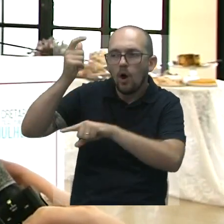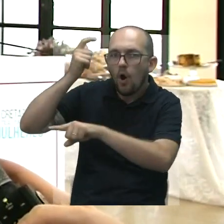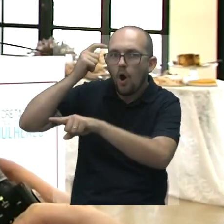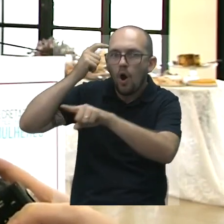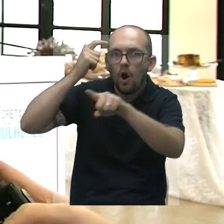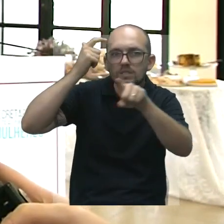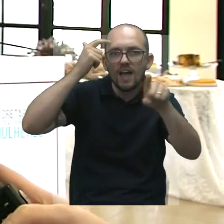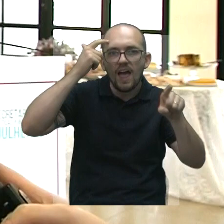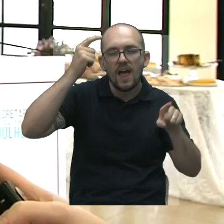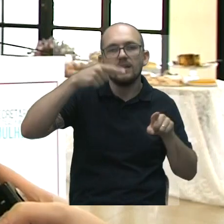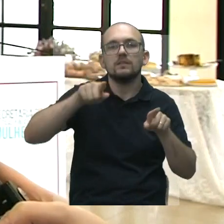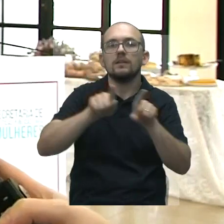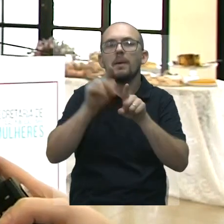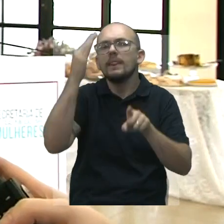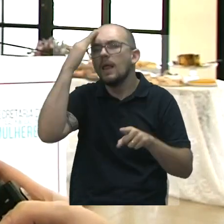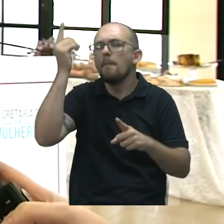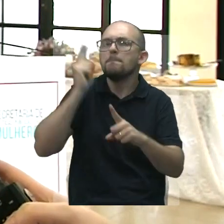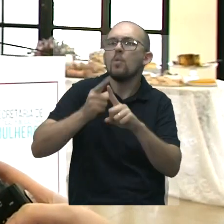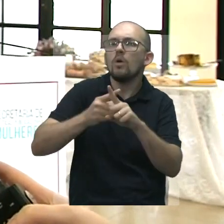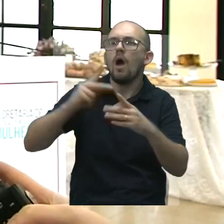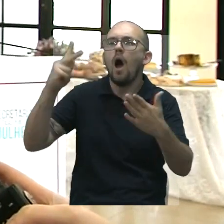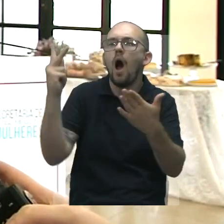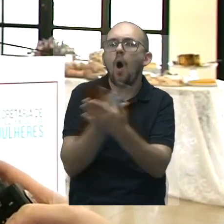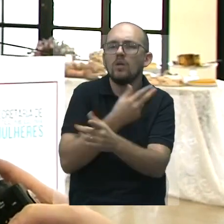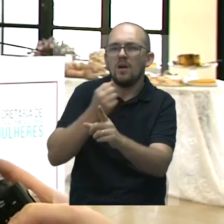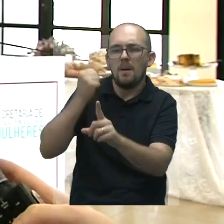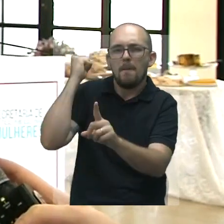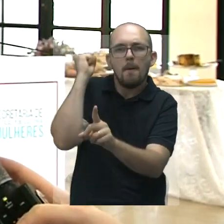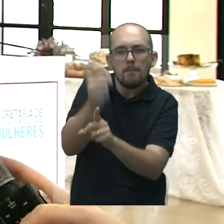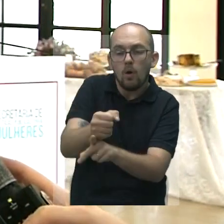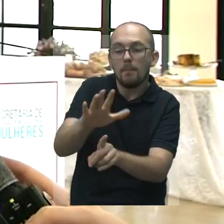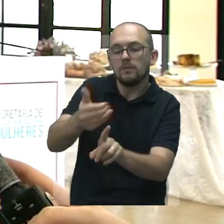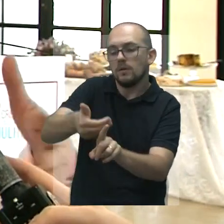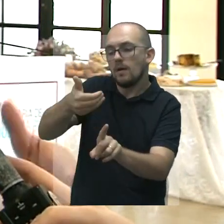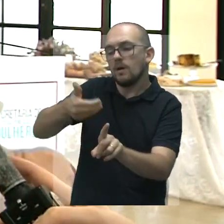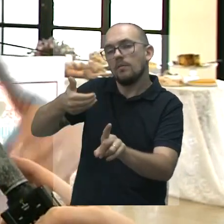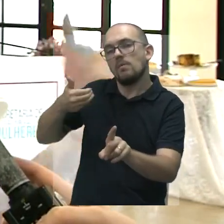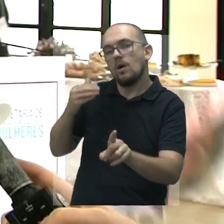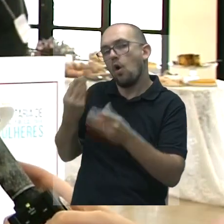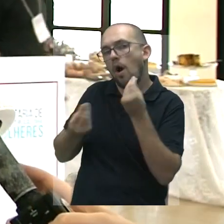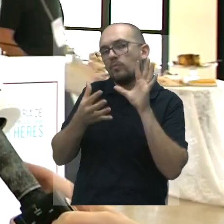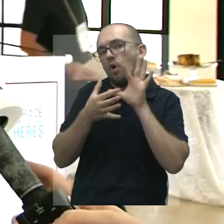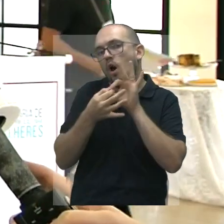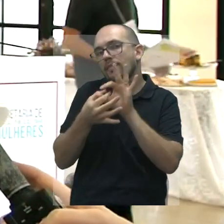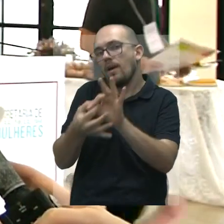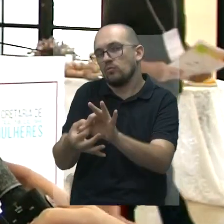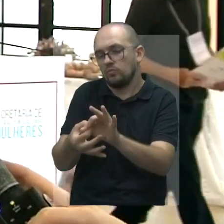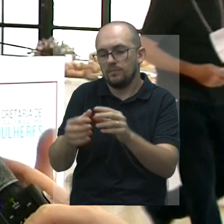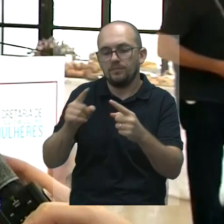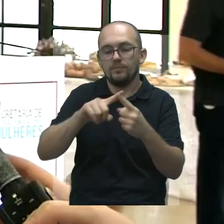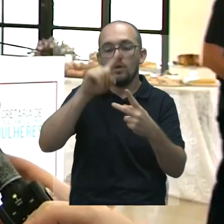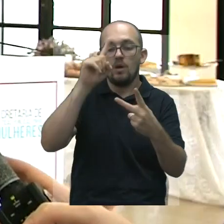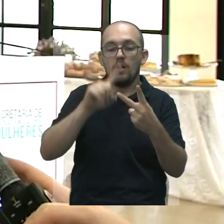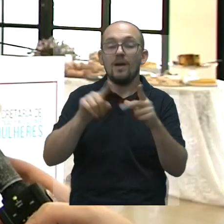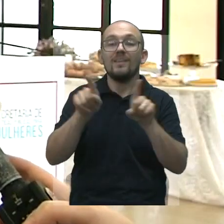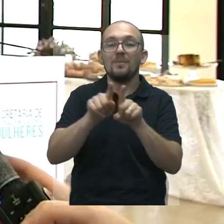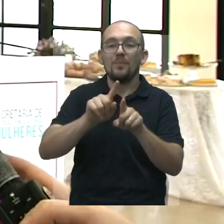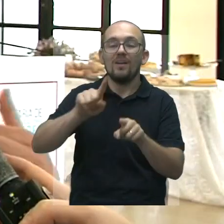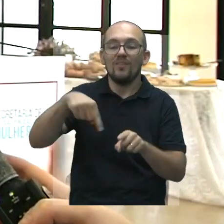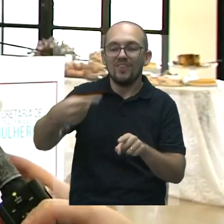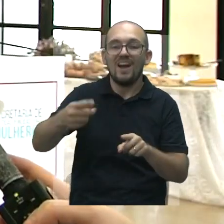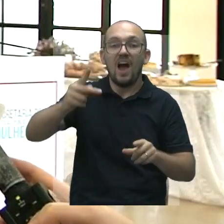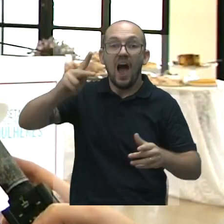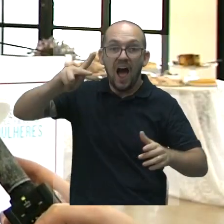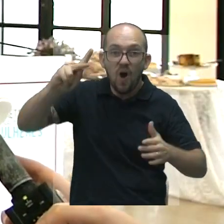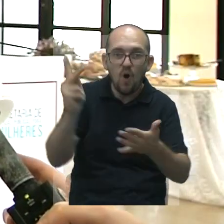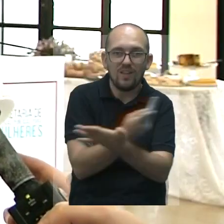que gera a violência. Isso é um fato. E depois atuar quando ela acontece, né? Nós